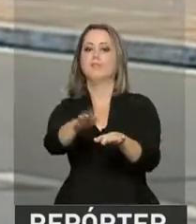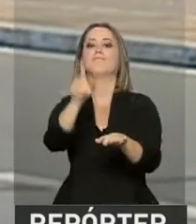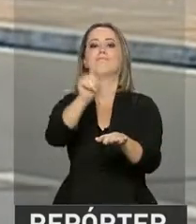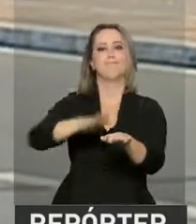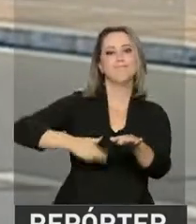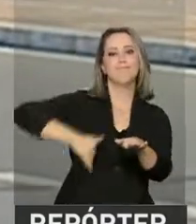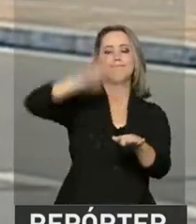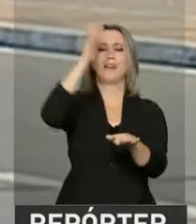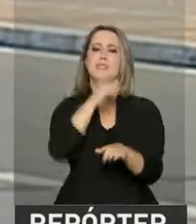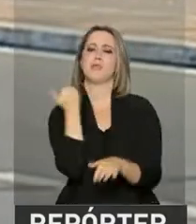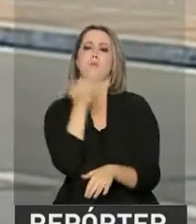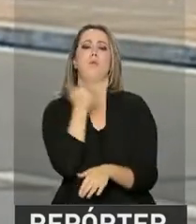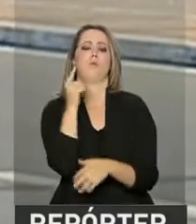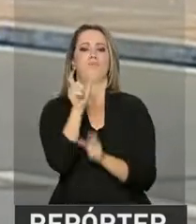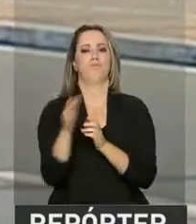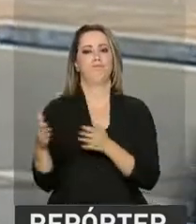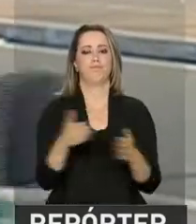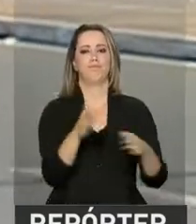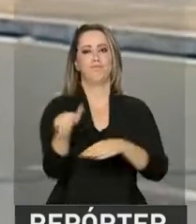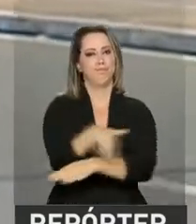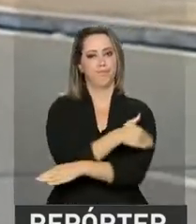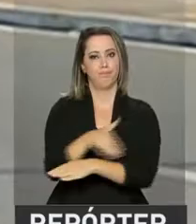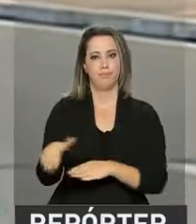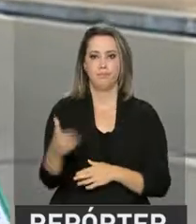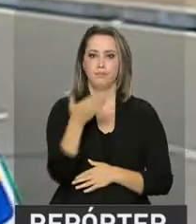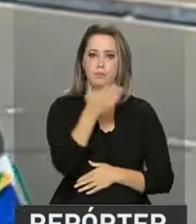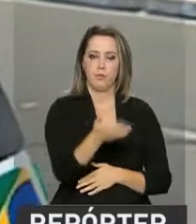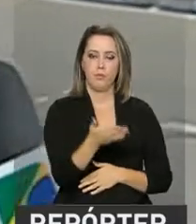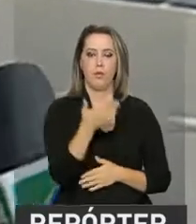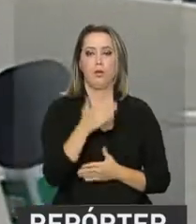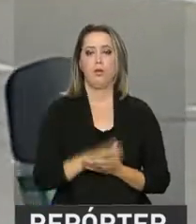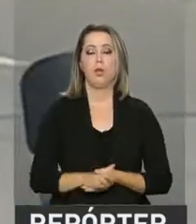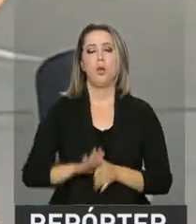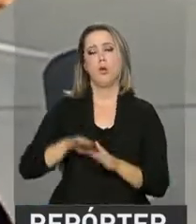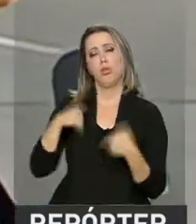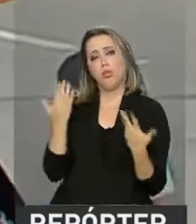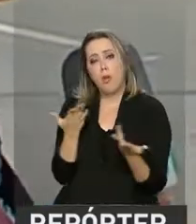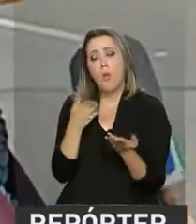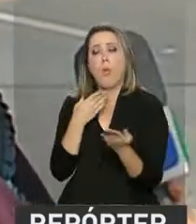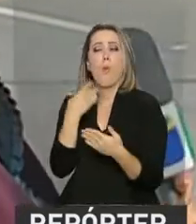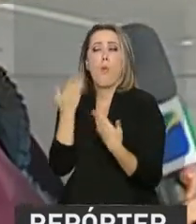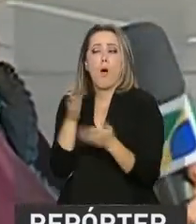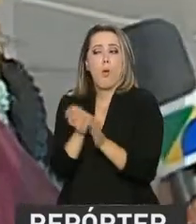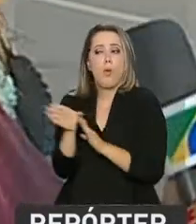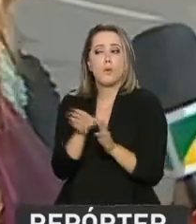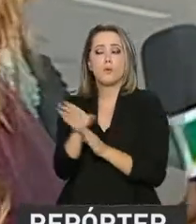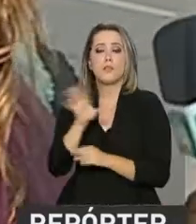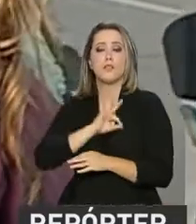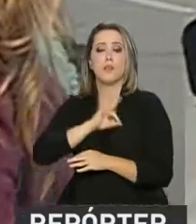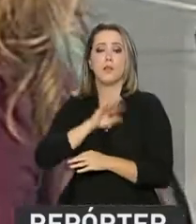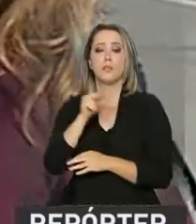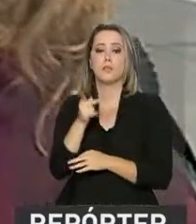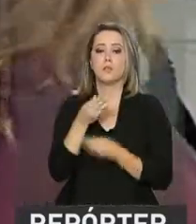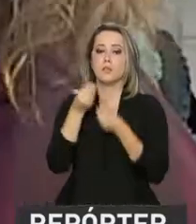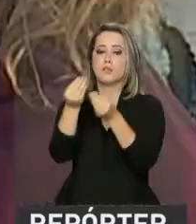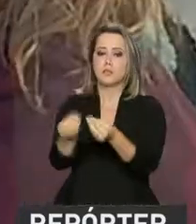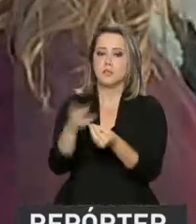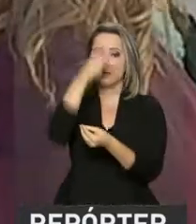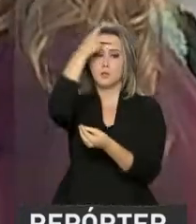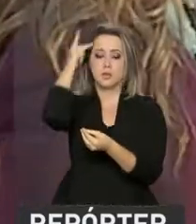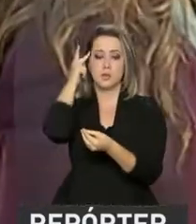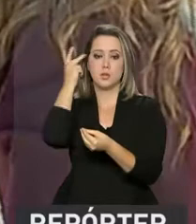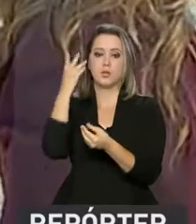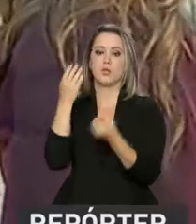que mais matam em rodovias federais. Diego, e quais são as dicas aí que a Polícia Rodoviária Federal dá para quem vai pegar a